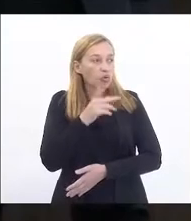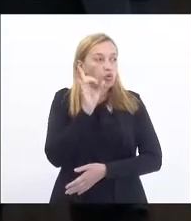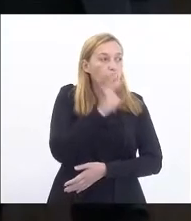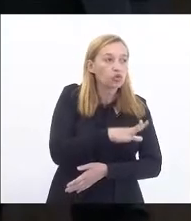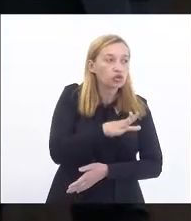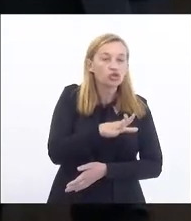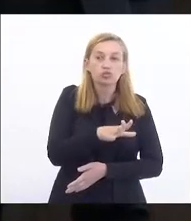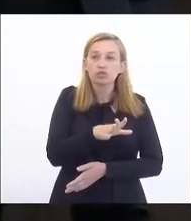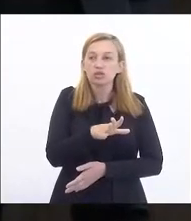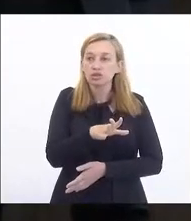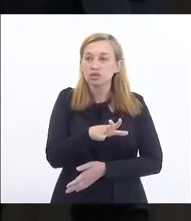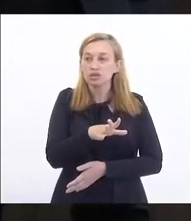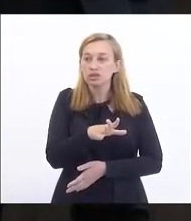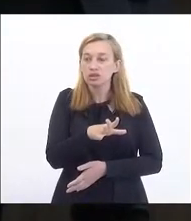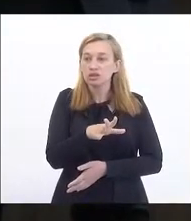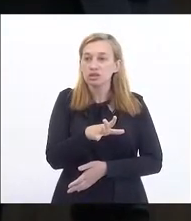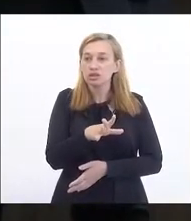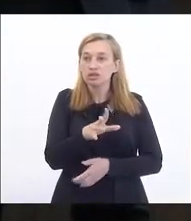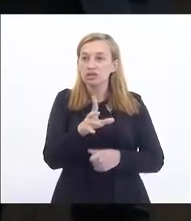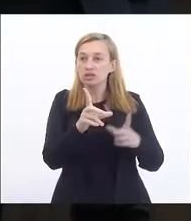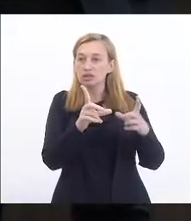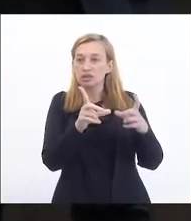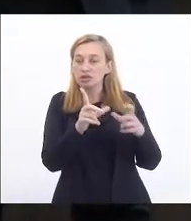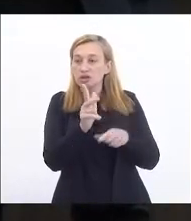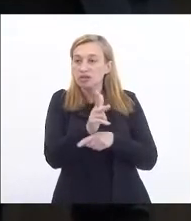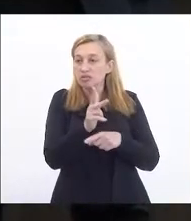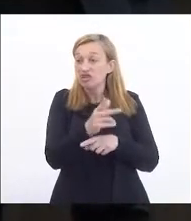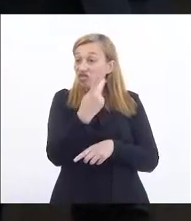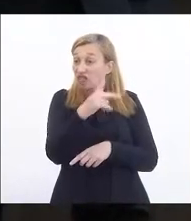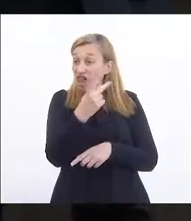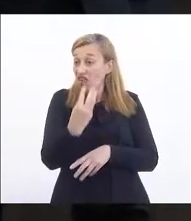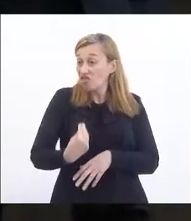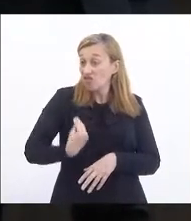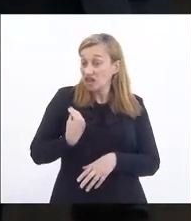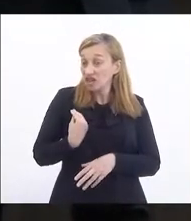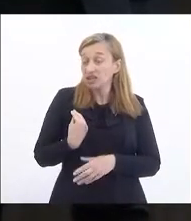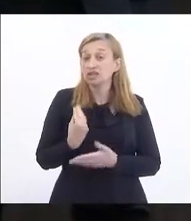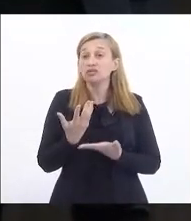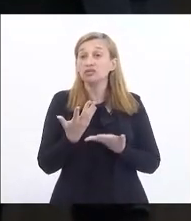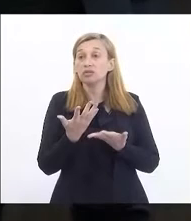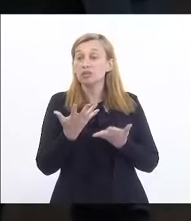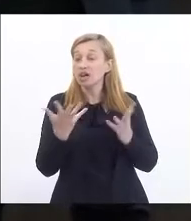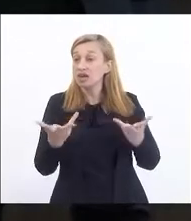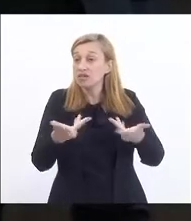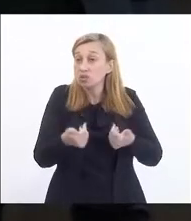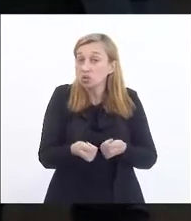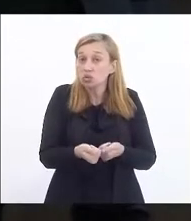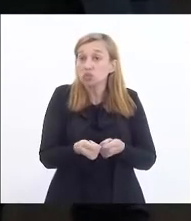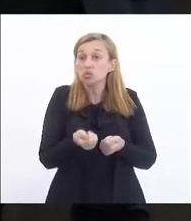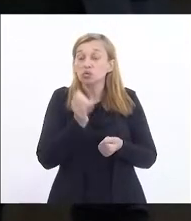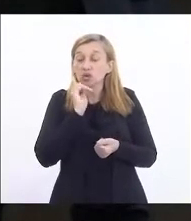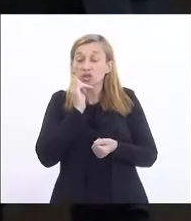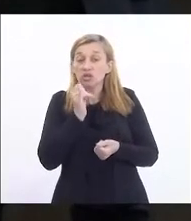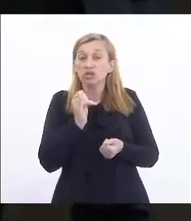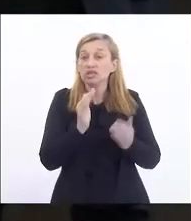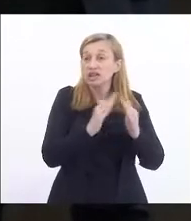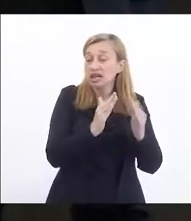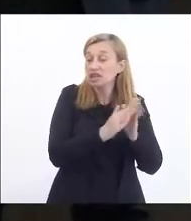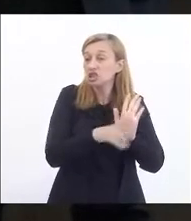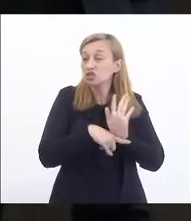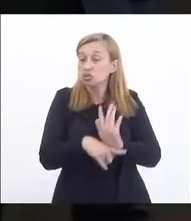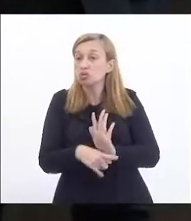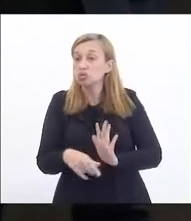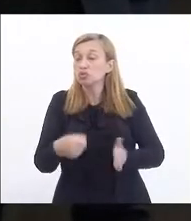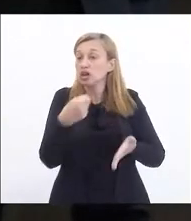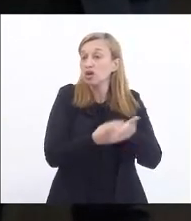de Mãe Beata em vida fez parte engrandeceu aquele documentário essa casa tem dado várias contribuições a